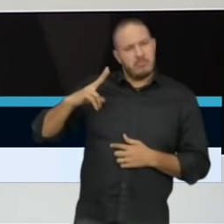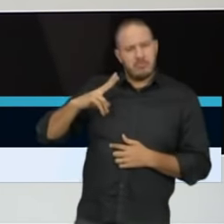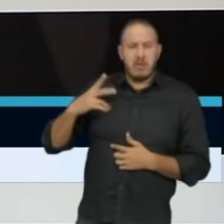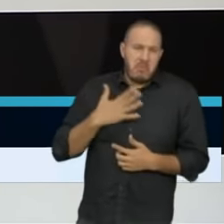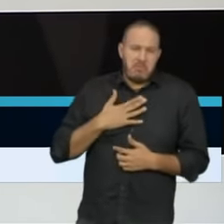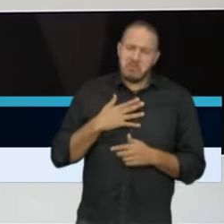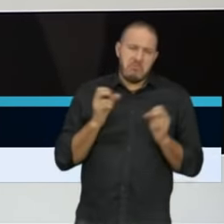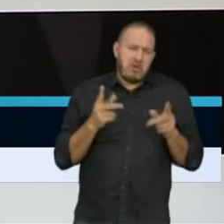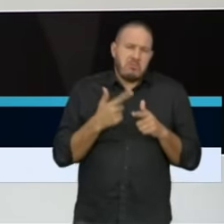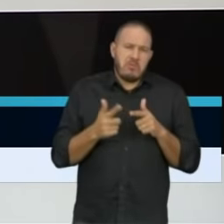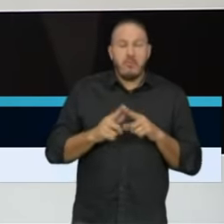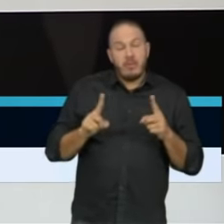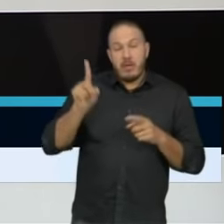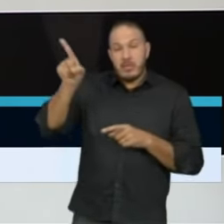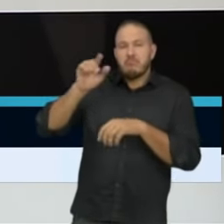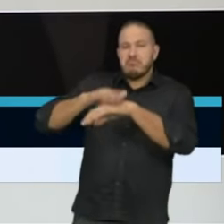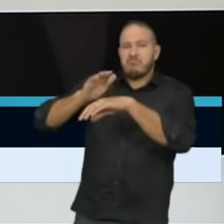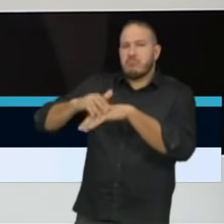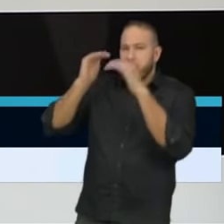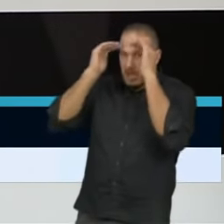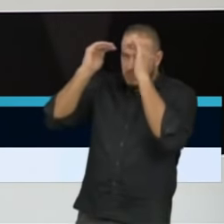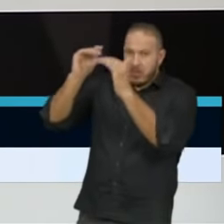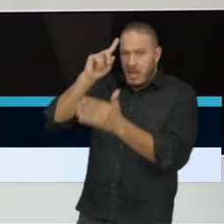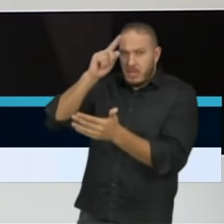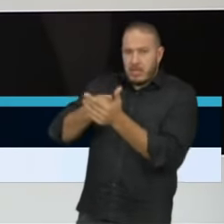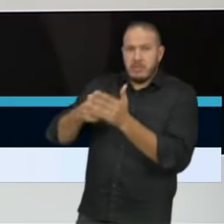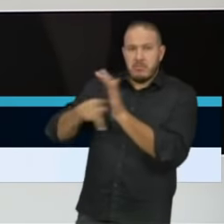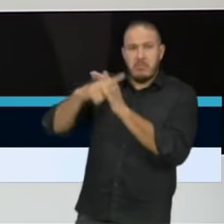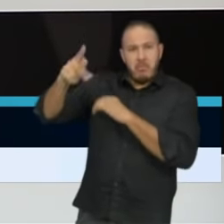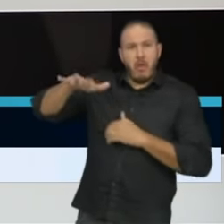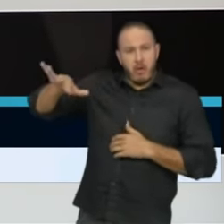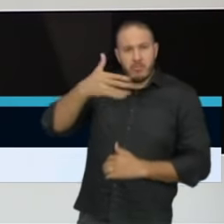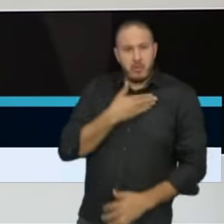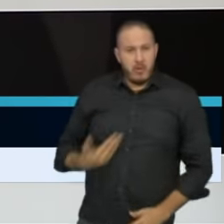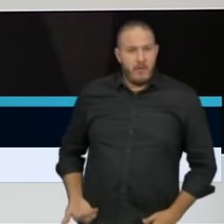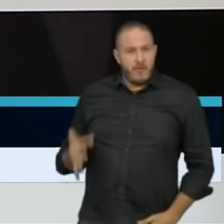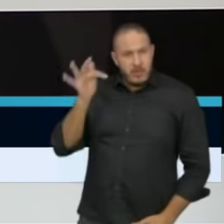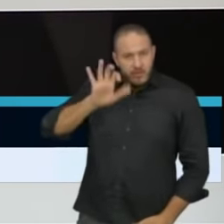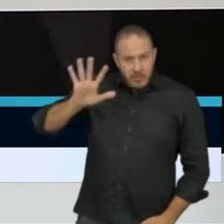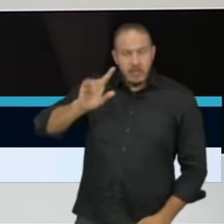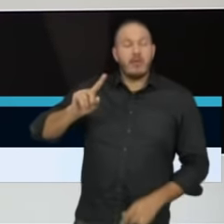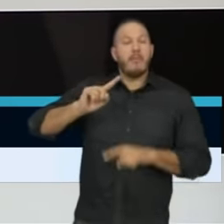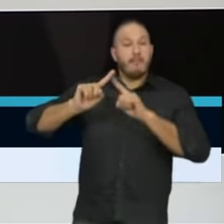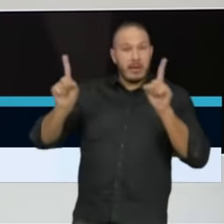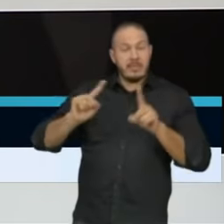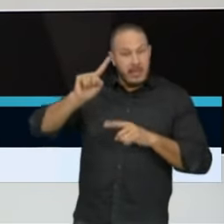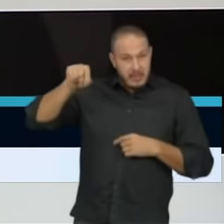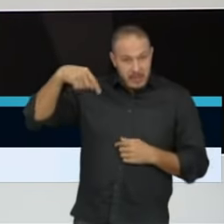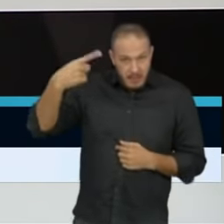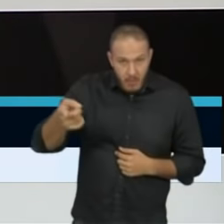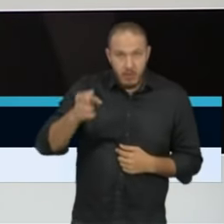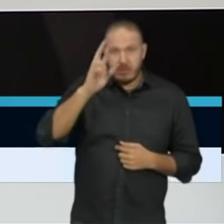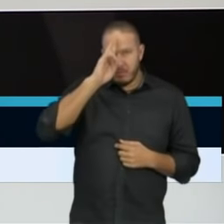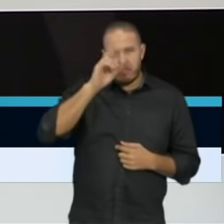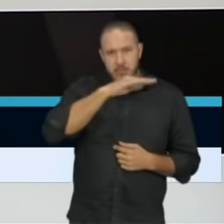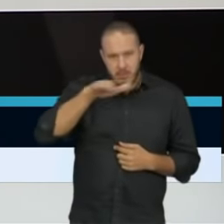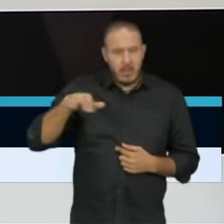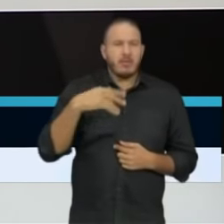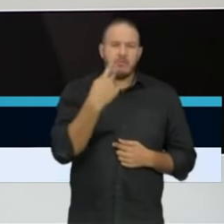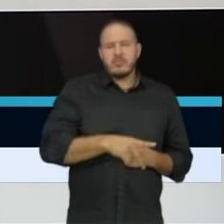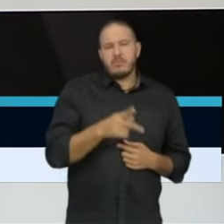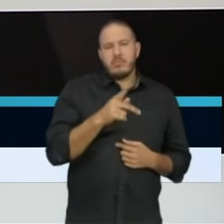problema, mas vamos respeitar a decisão do governo federal e, na sequência, nós todos, os governadores do